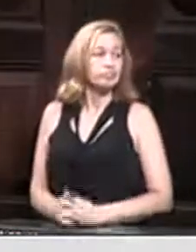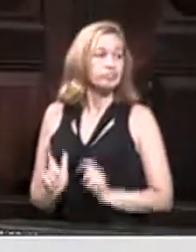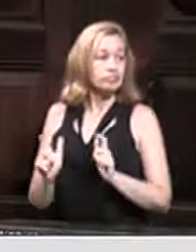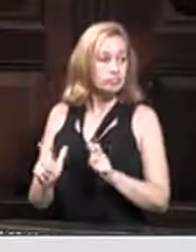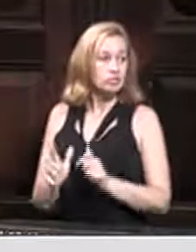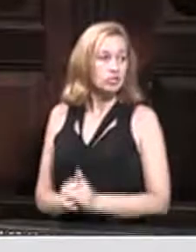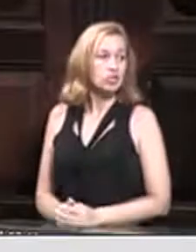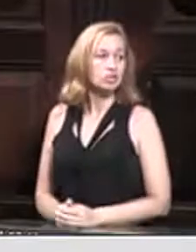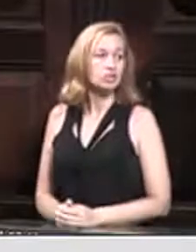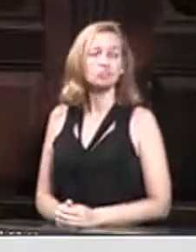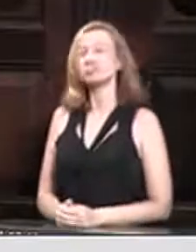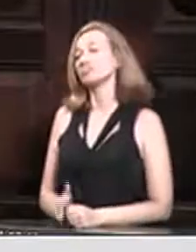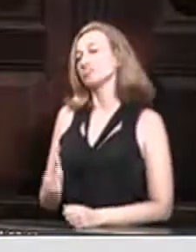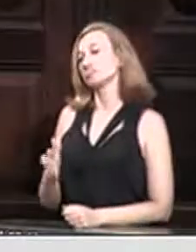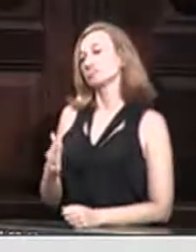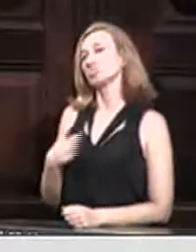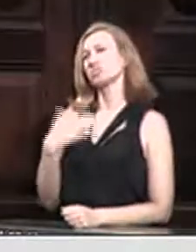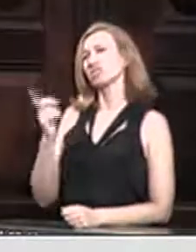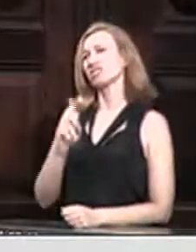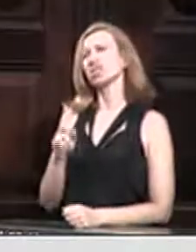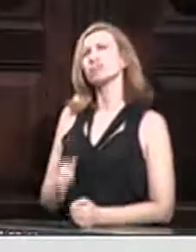não tanto surpreendente,